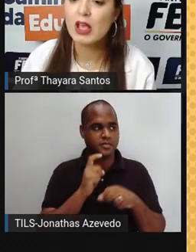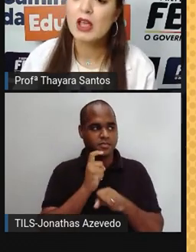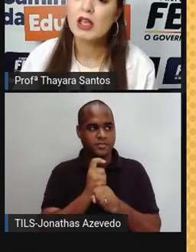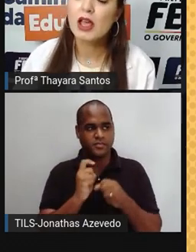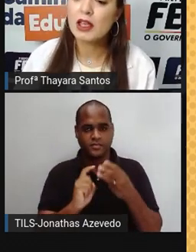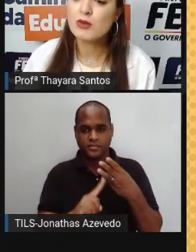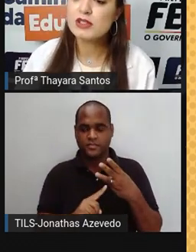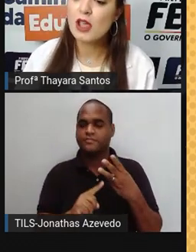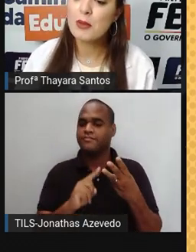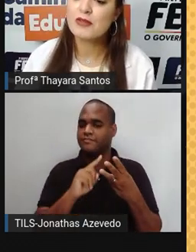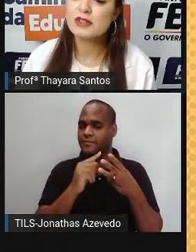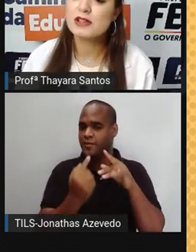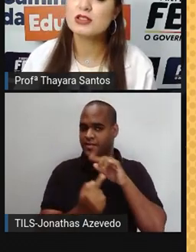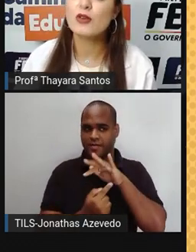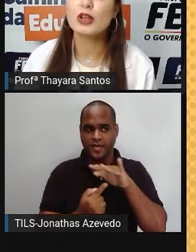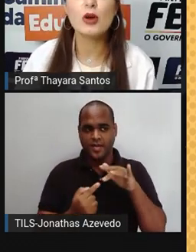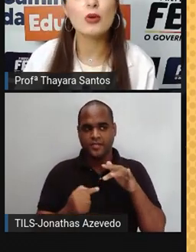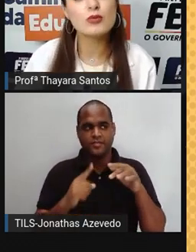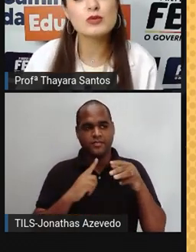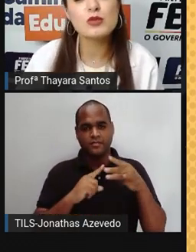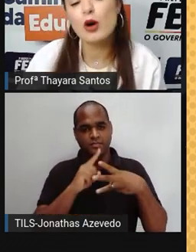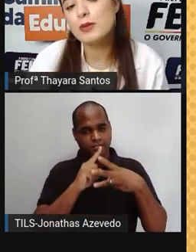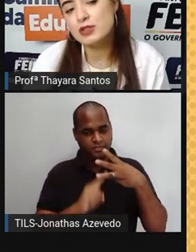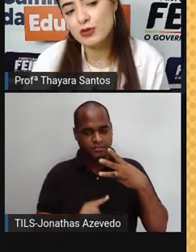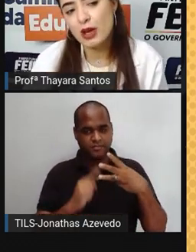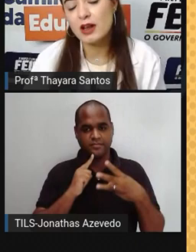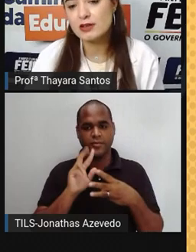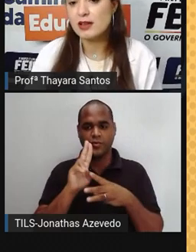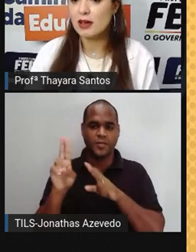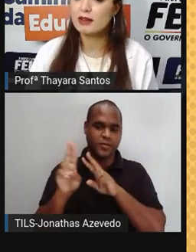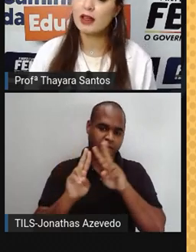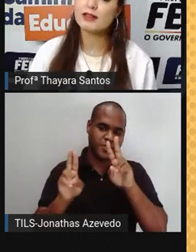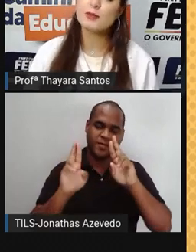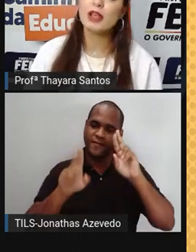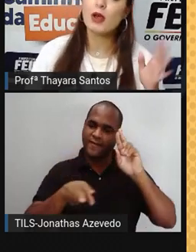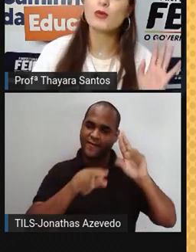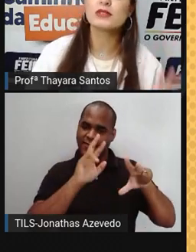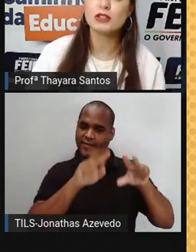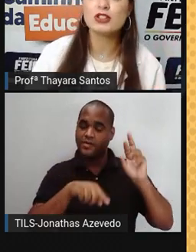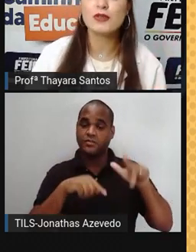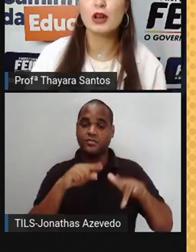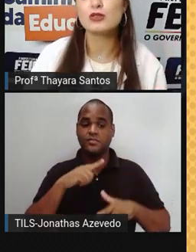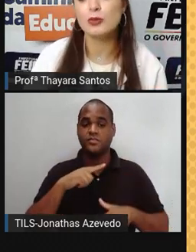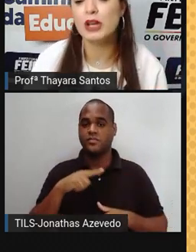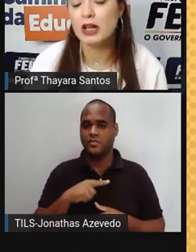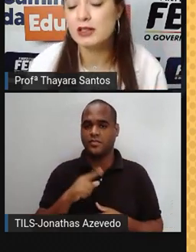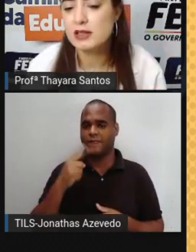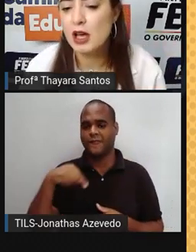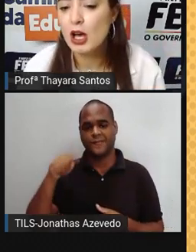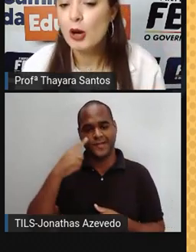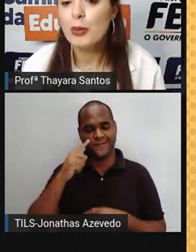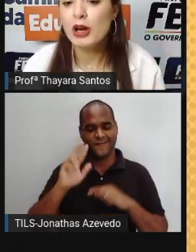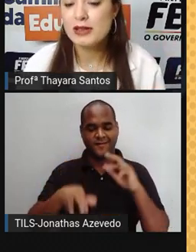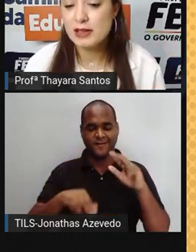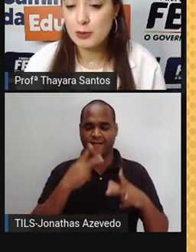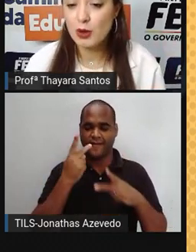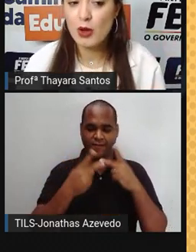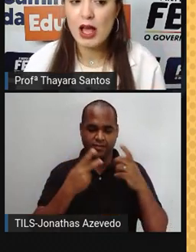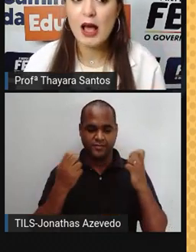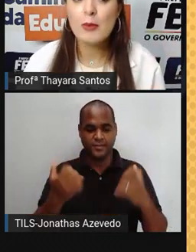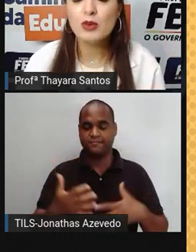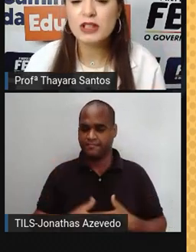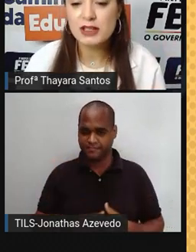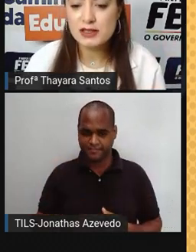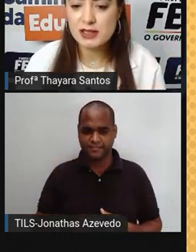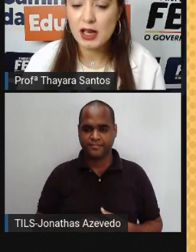gasoso e aqui no esquema vocês estão vendo alguns nomes diferentes aí né e se bem que alguns a gente já falou sobre eles por